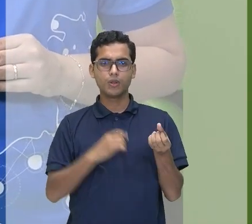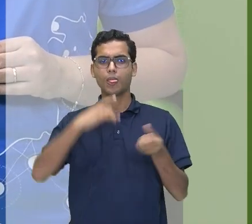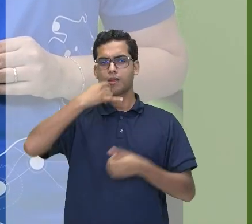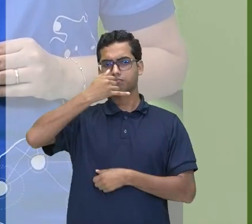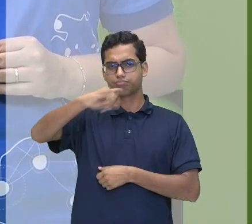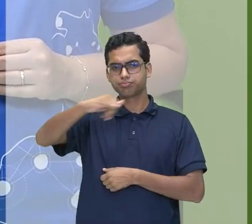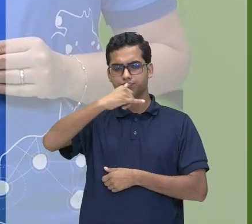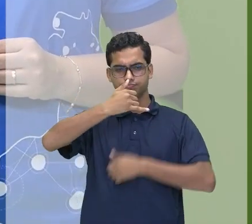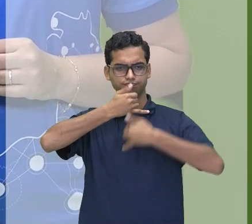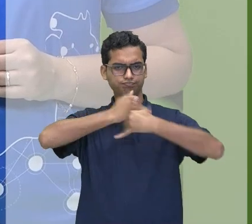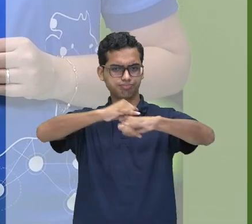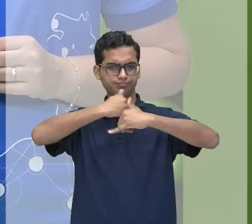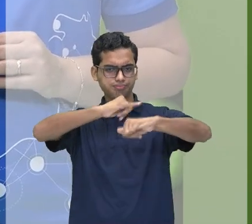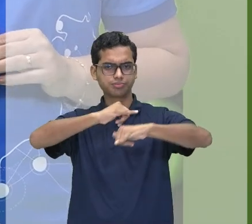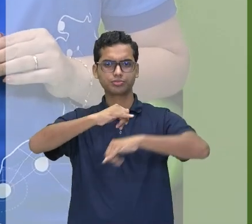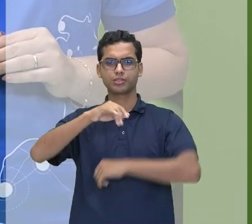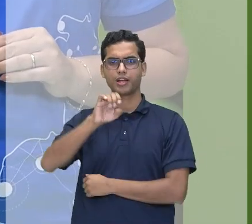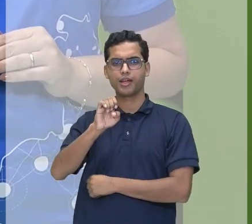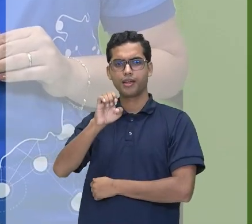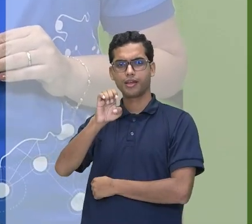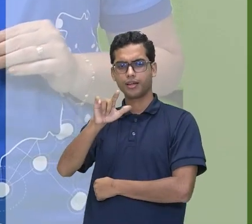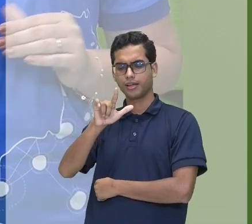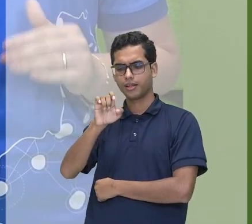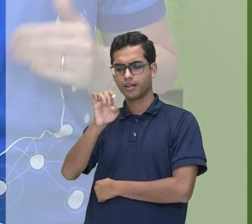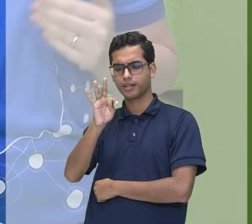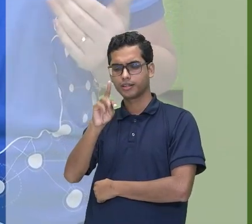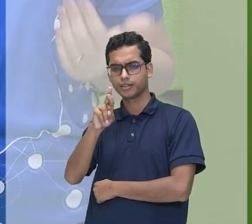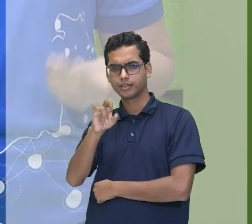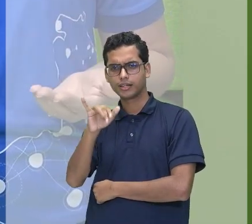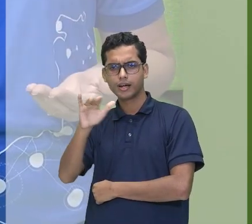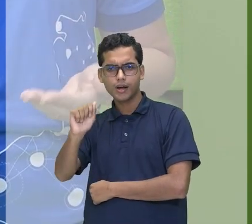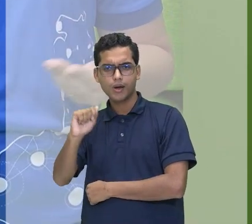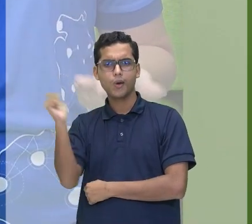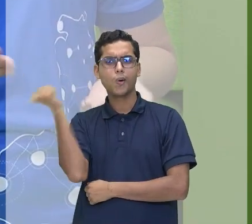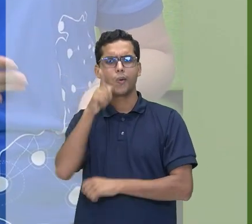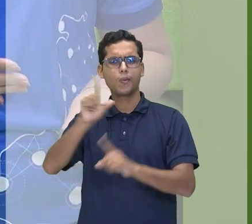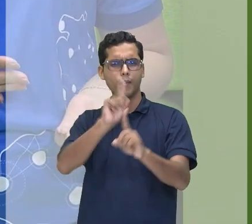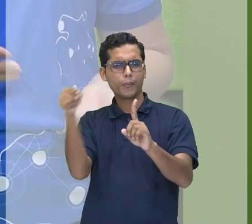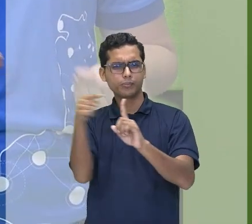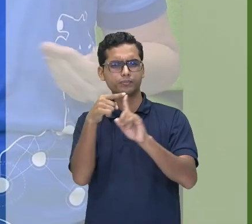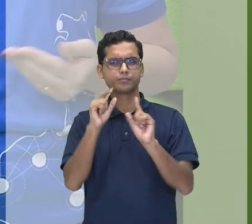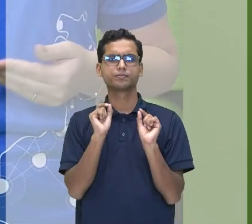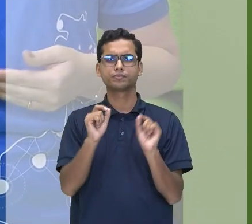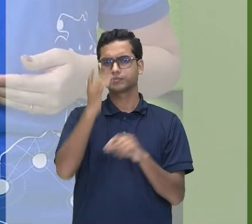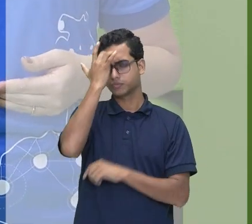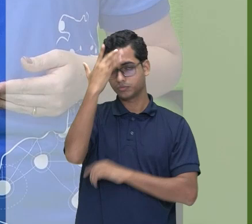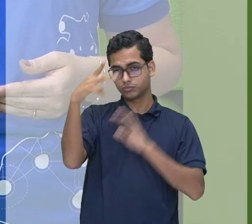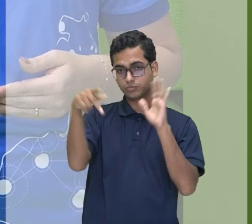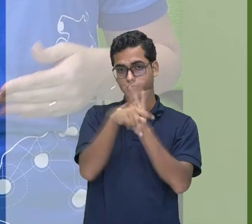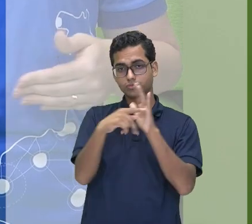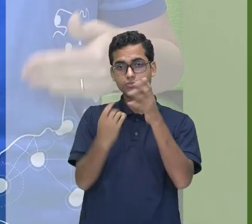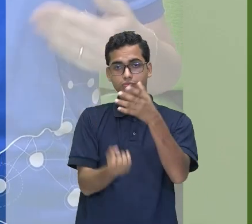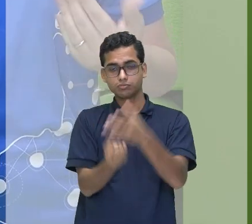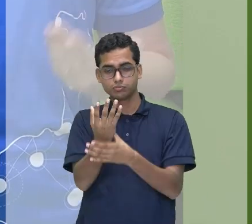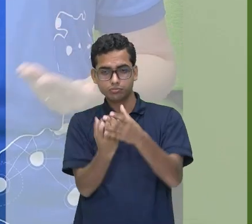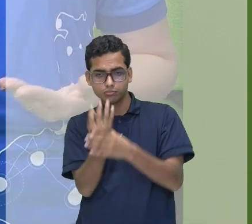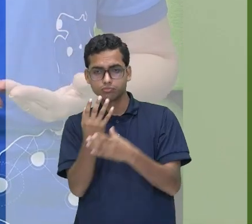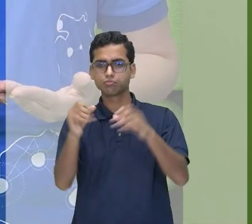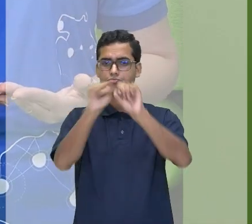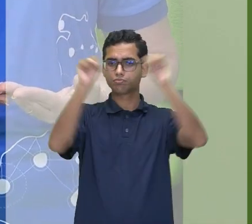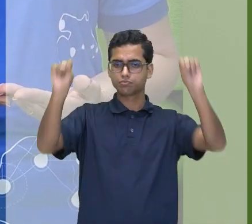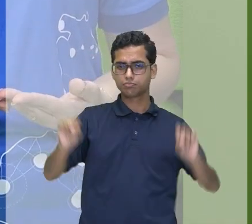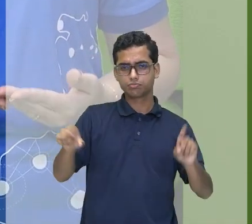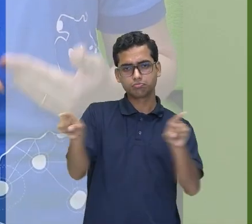ver. E no caso aí da energia elétrica, tem como objetivo facilitar o sistema produtivo,